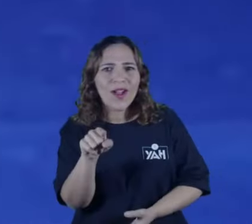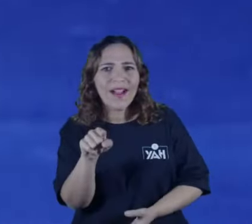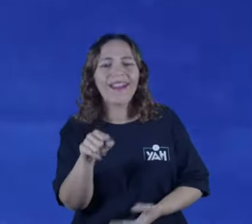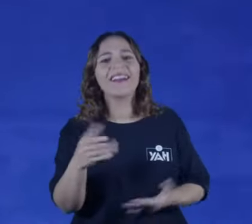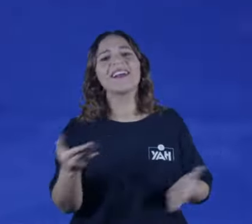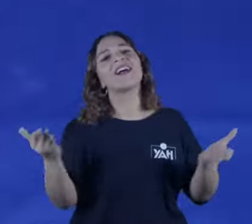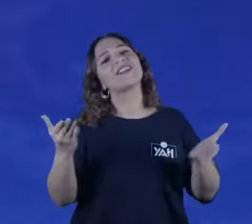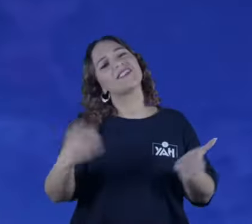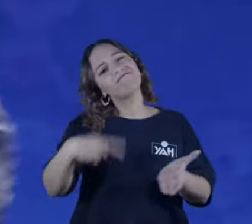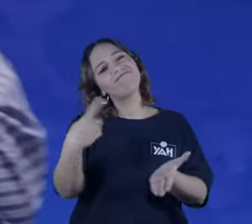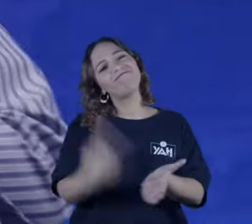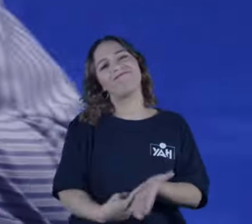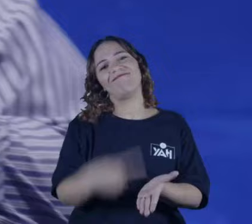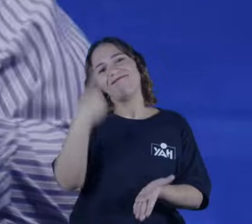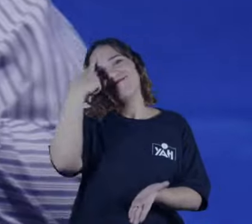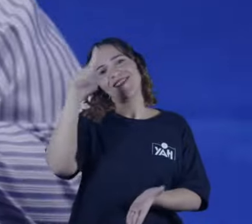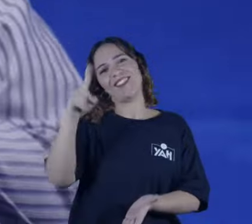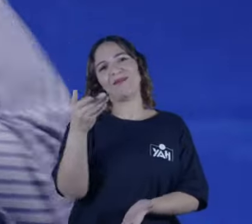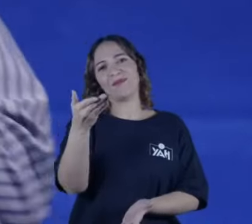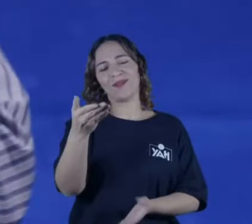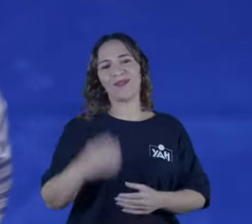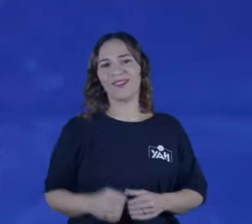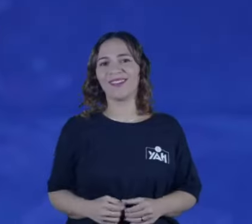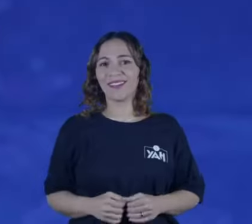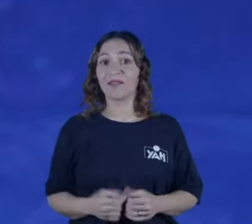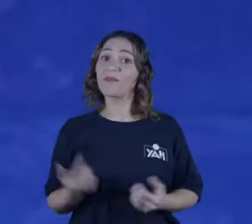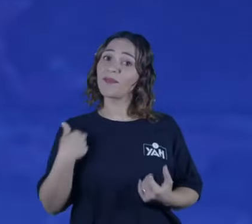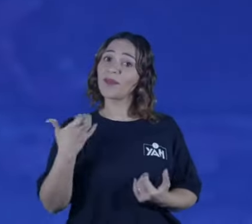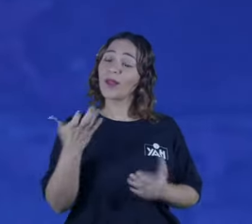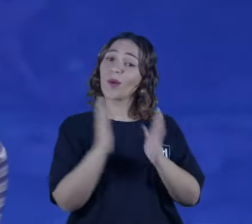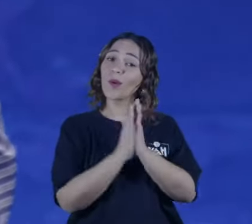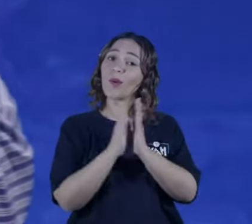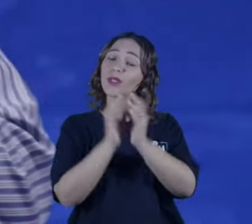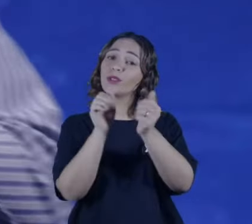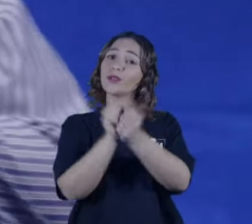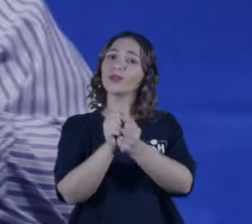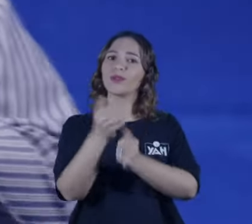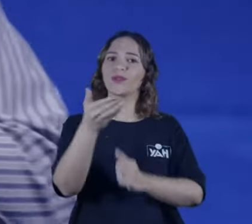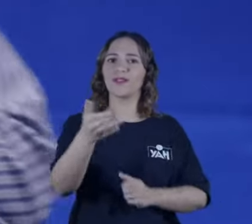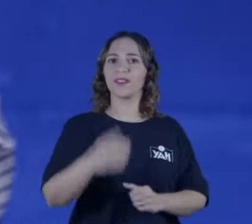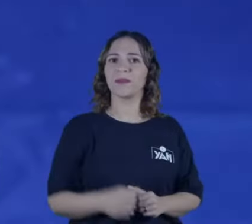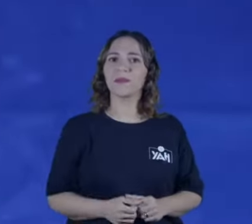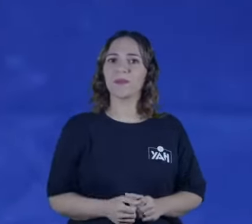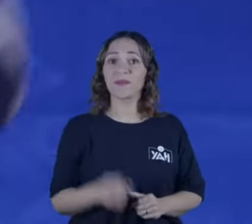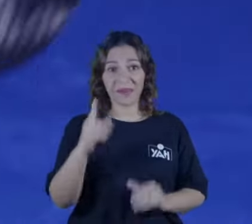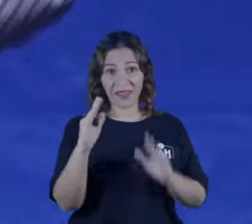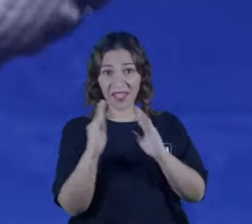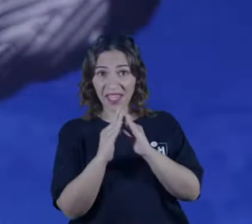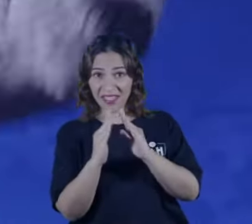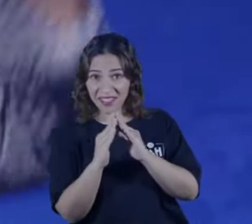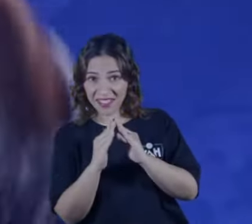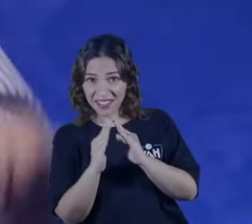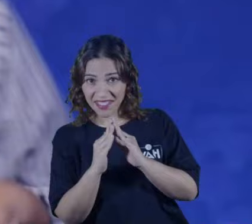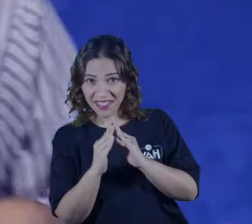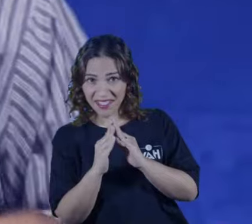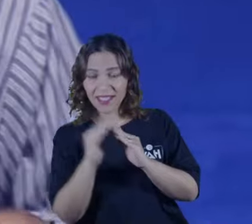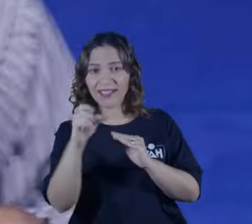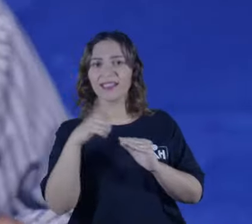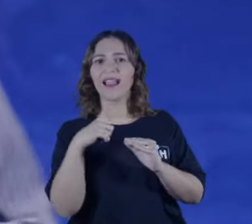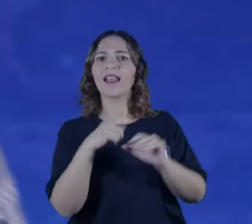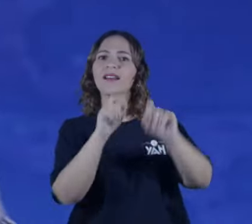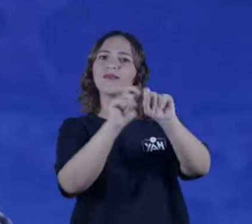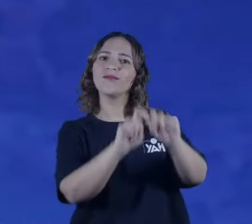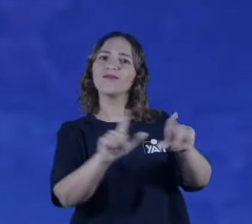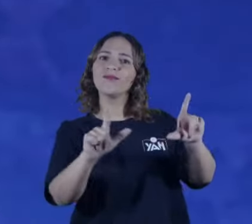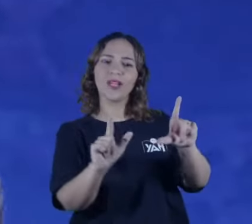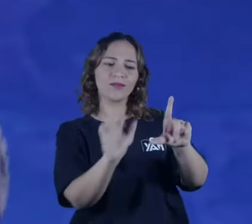hoje é o dia de você fazer essa entrega. E eu quero orar por você. Se você está em casa, vai aparecer um QR